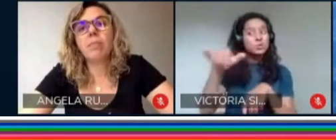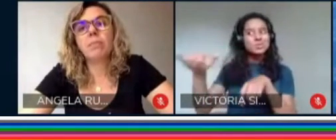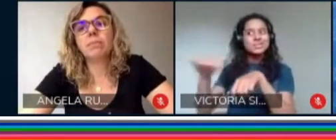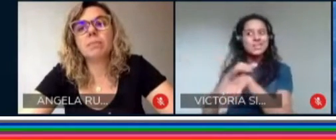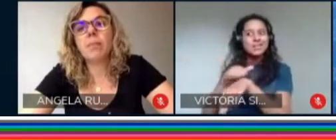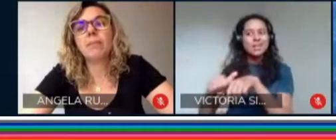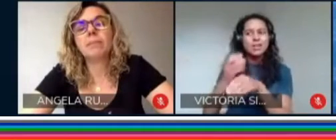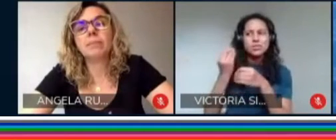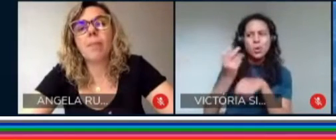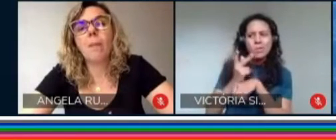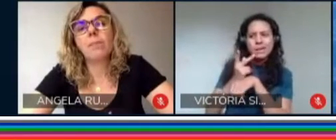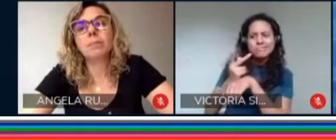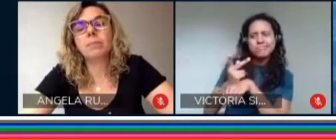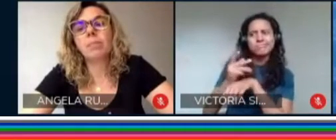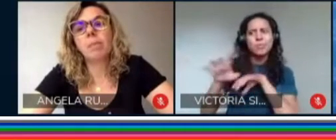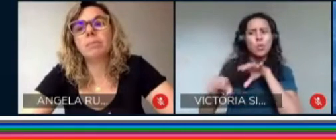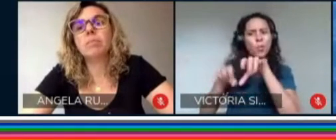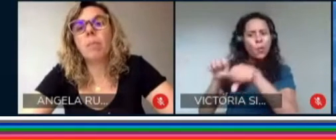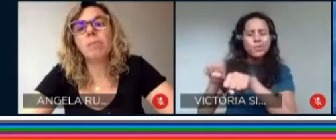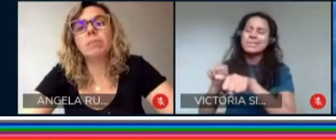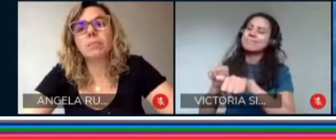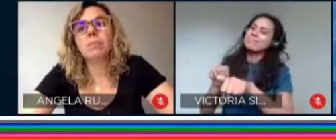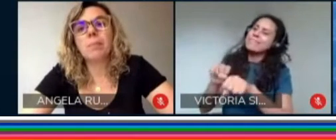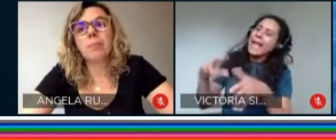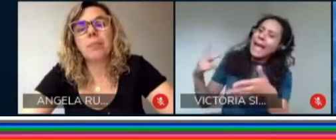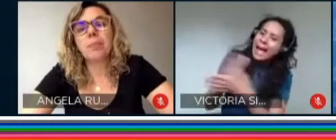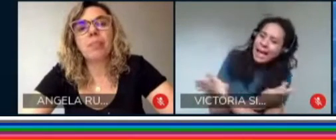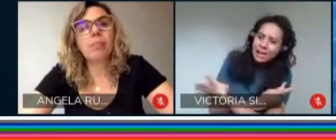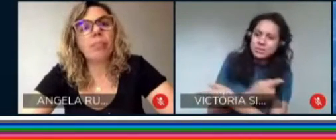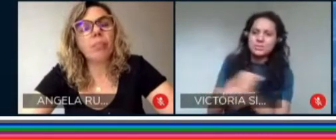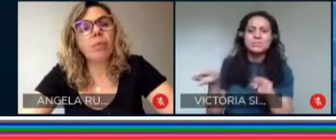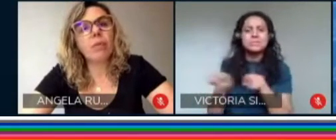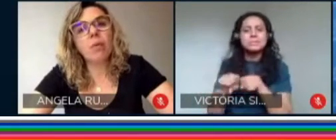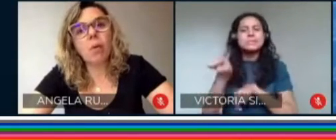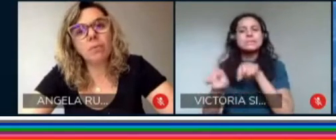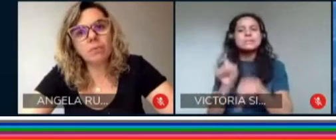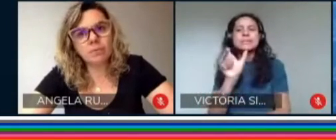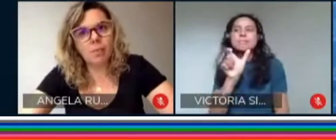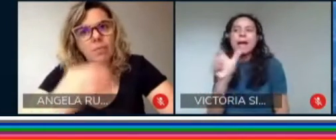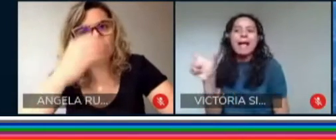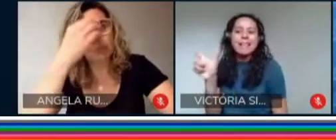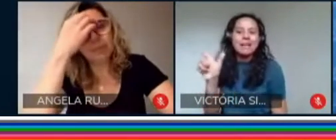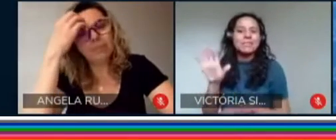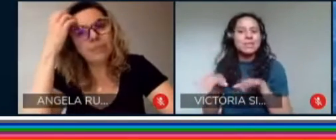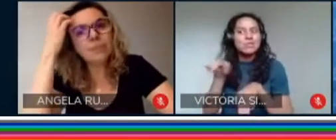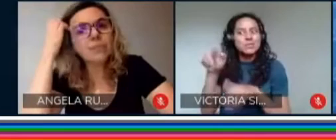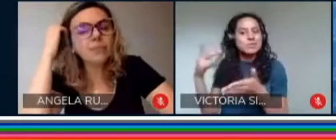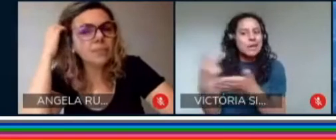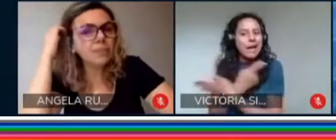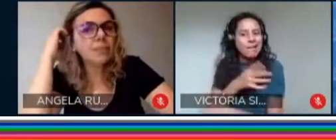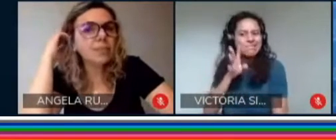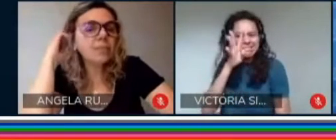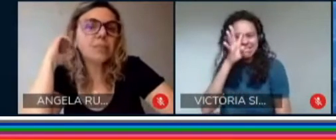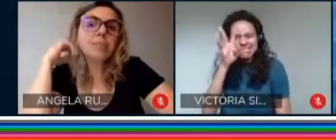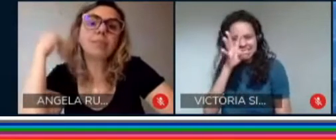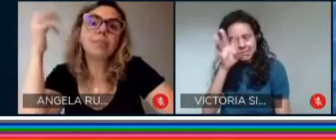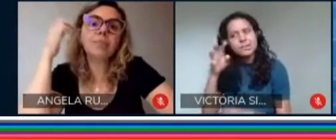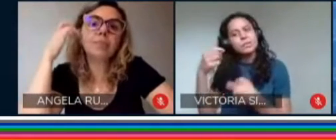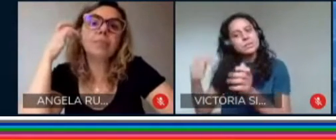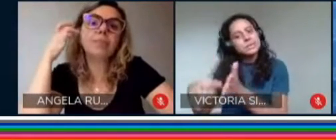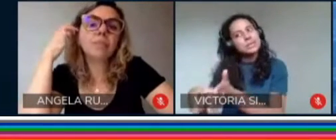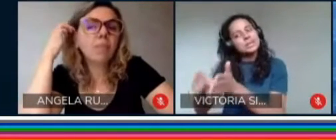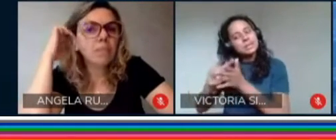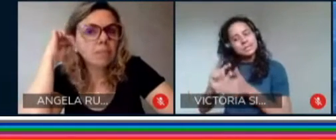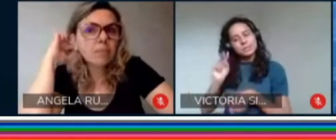o termo que está sendo usado, vai ter. É só a gente que está um pouco equivocado naquilo que está fazendo, né? Aí a gente faz